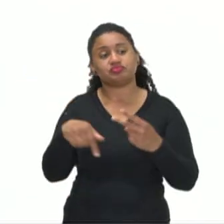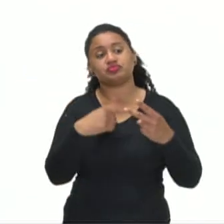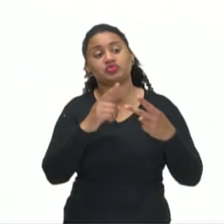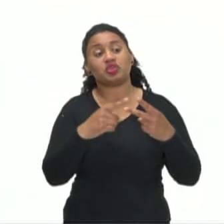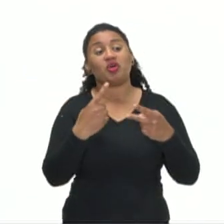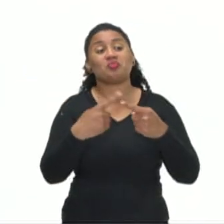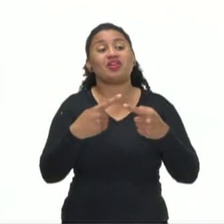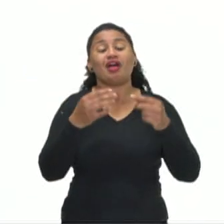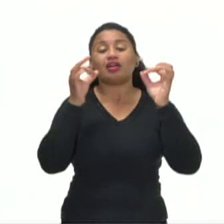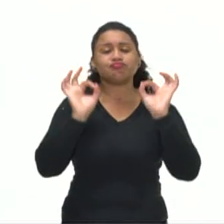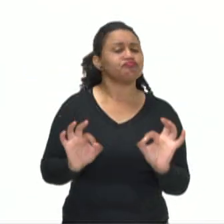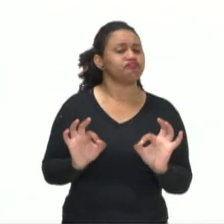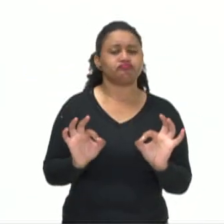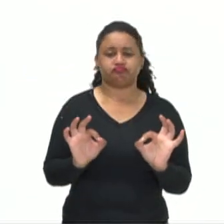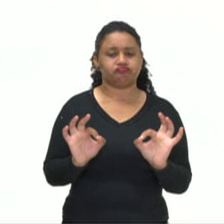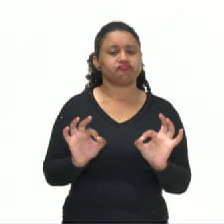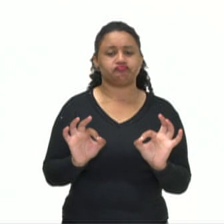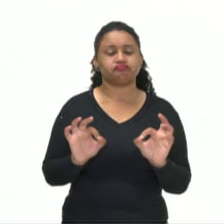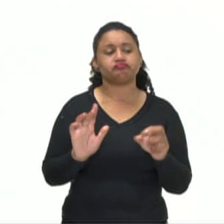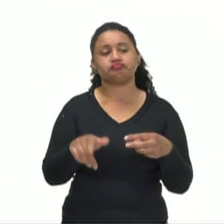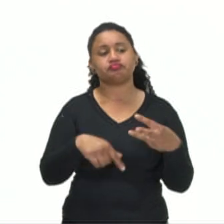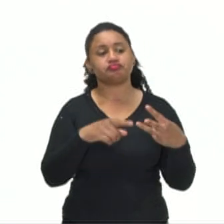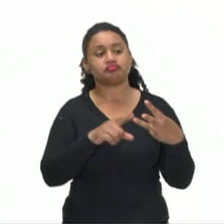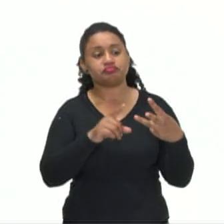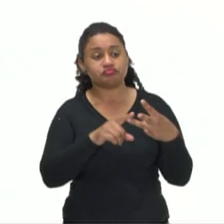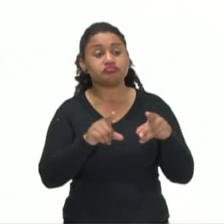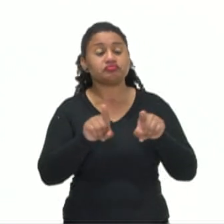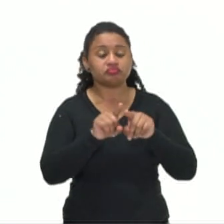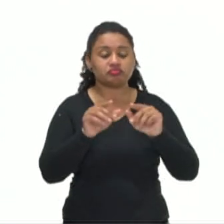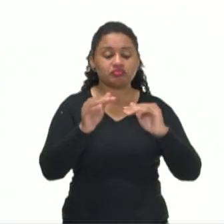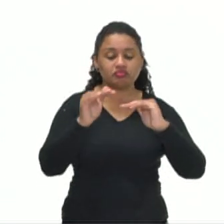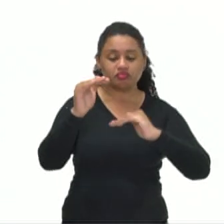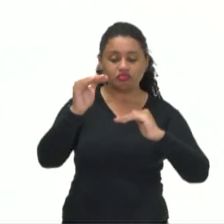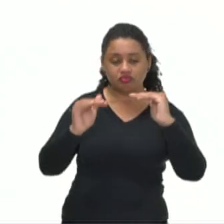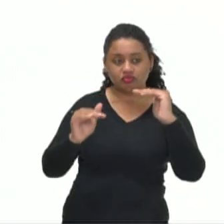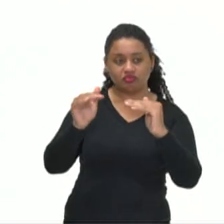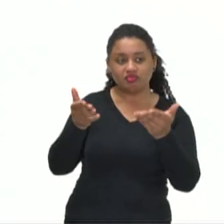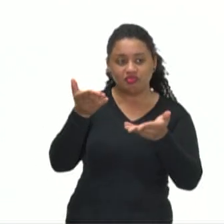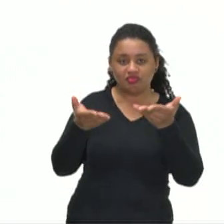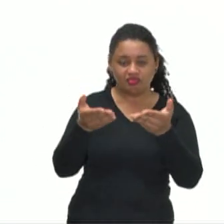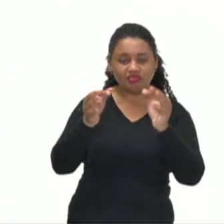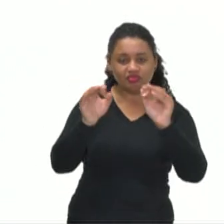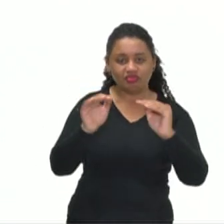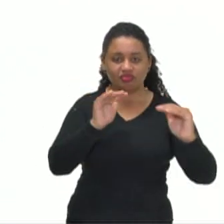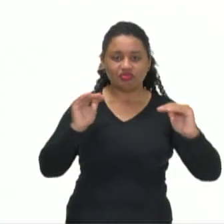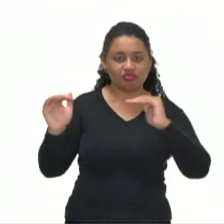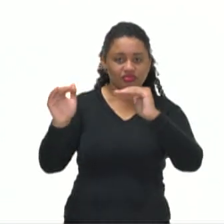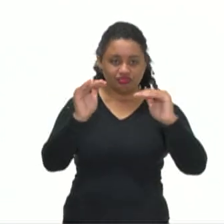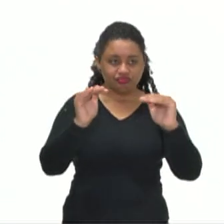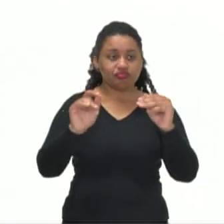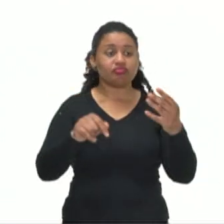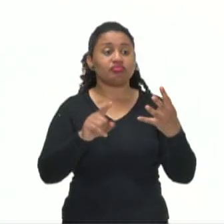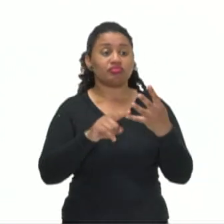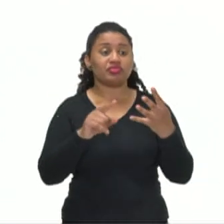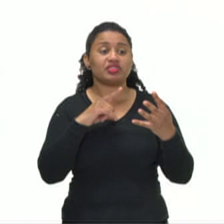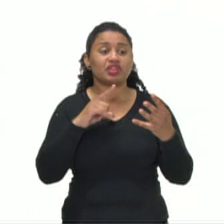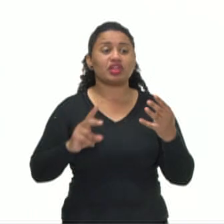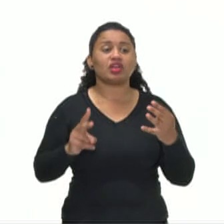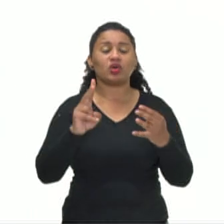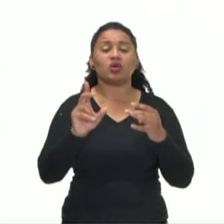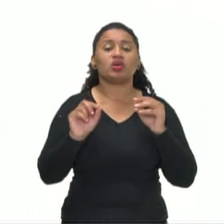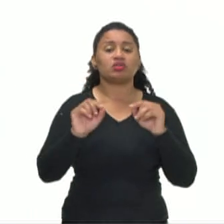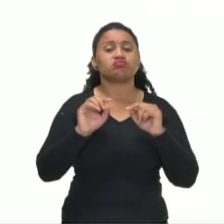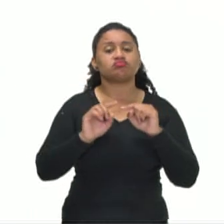porque é exato, pontual, bem proporcionado, harmonioso, em que há